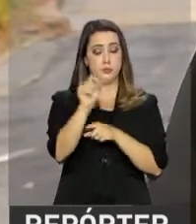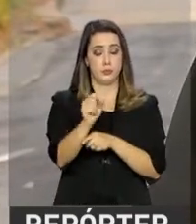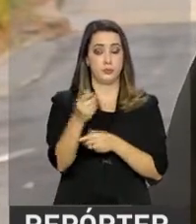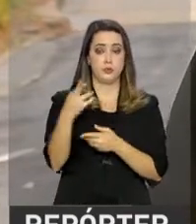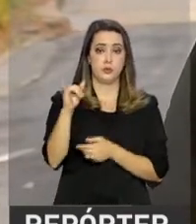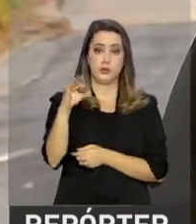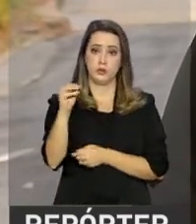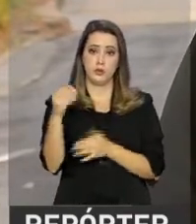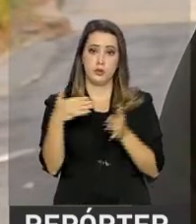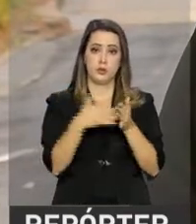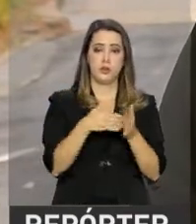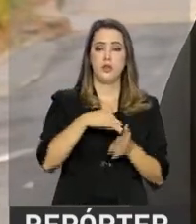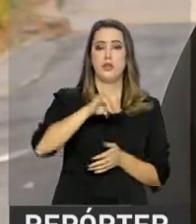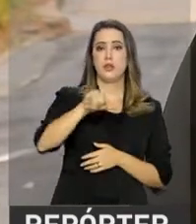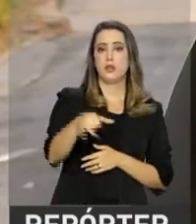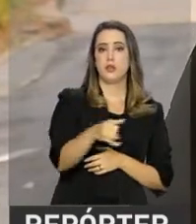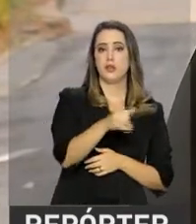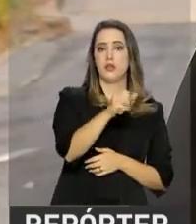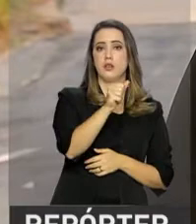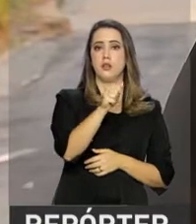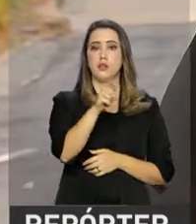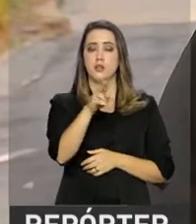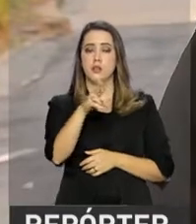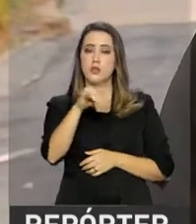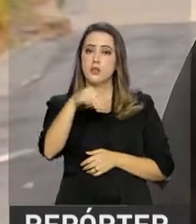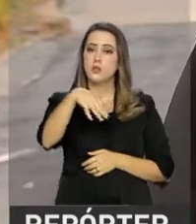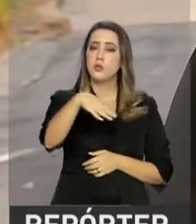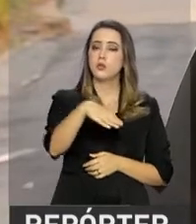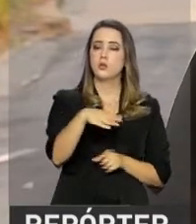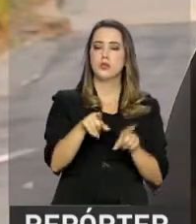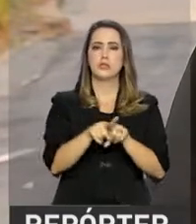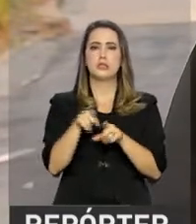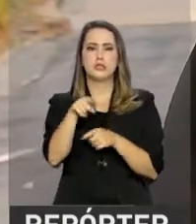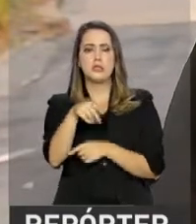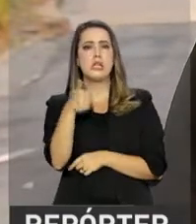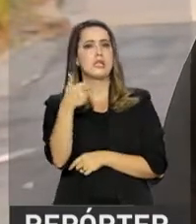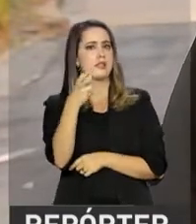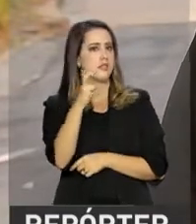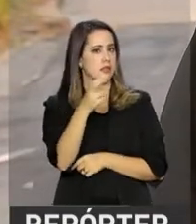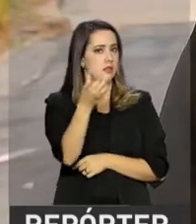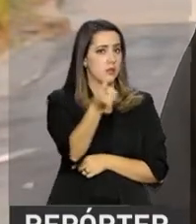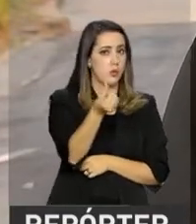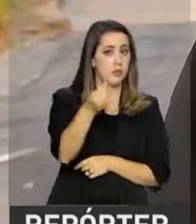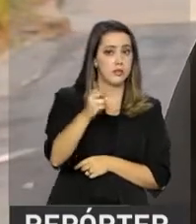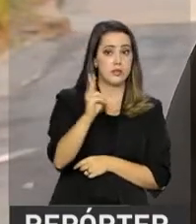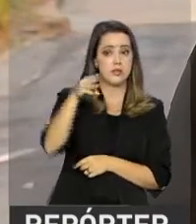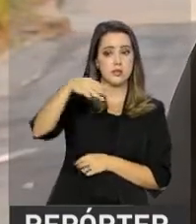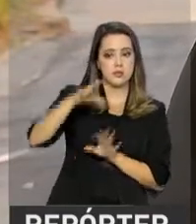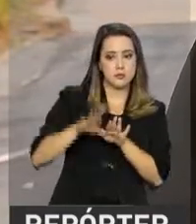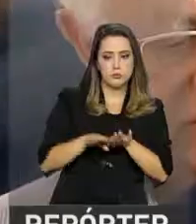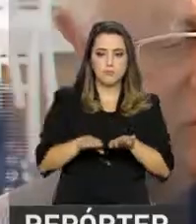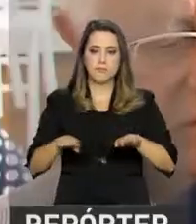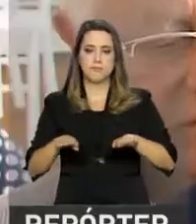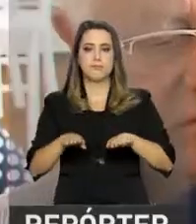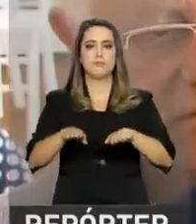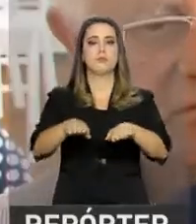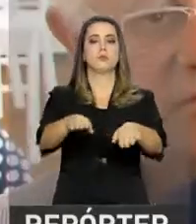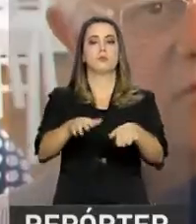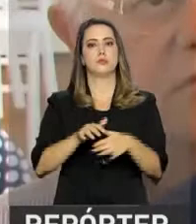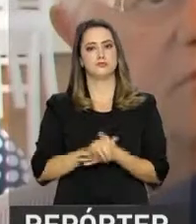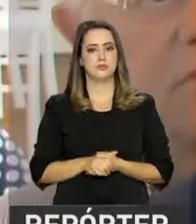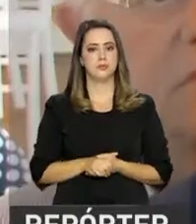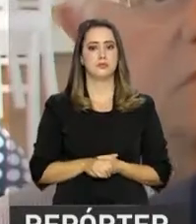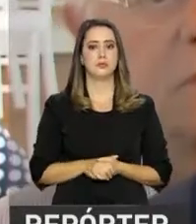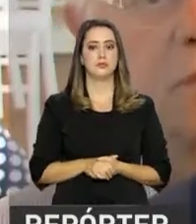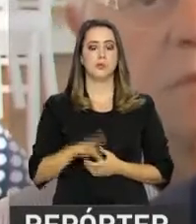a cidade de Joaquim Gomes, a rodovia chega a 156 quilômetros de pista dupla no estado. A BR-101